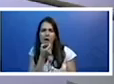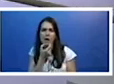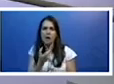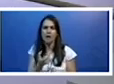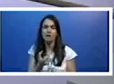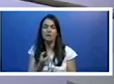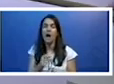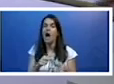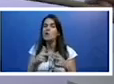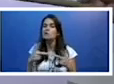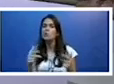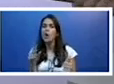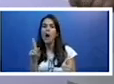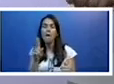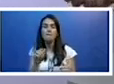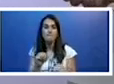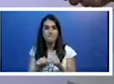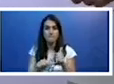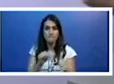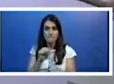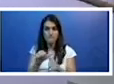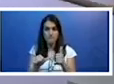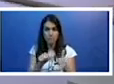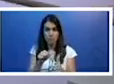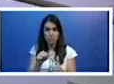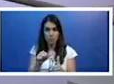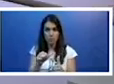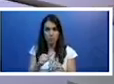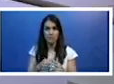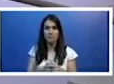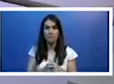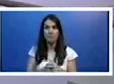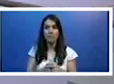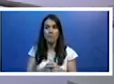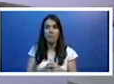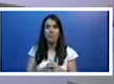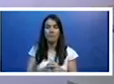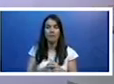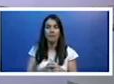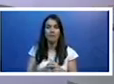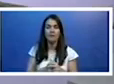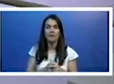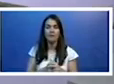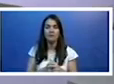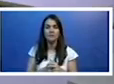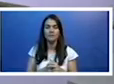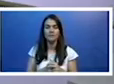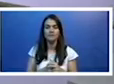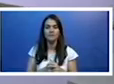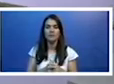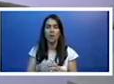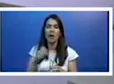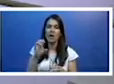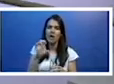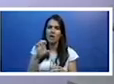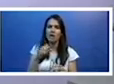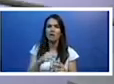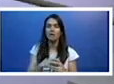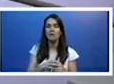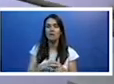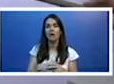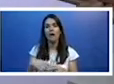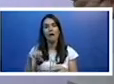muda é que seno em inglês, em vez de ser com a letra E, né, em português é S, E,